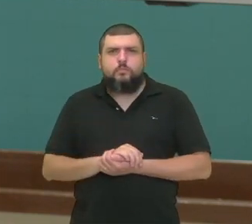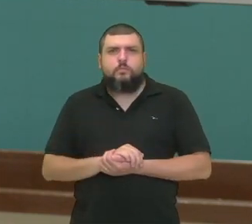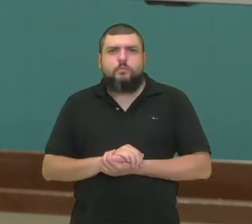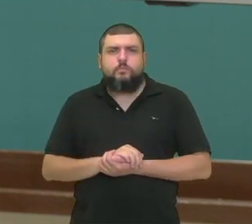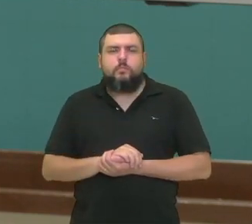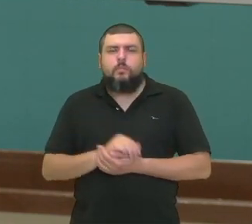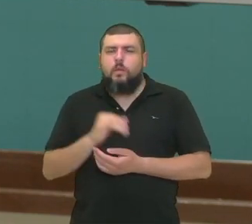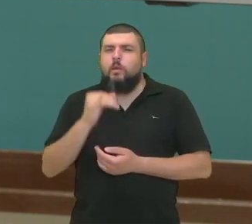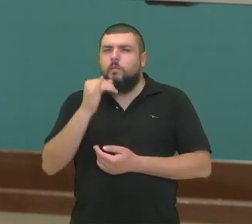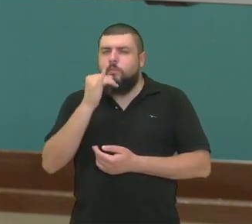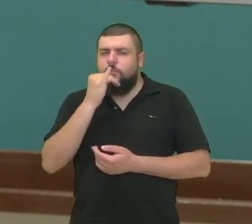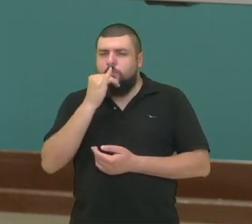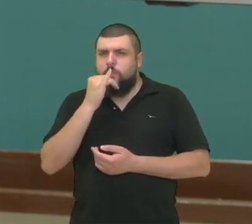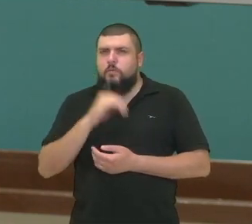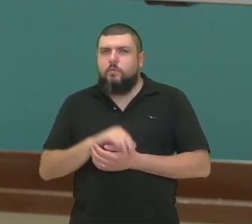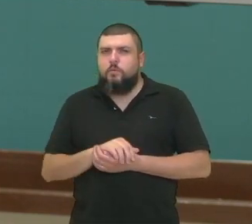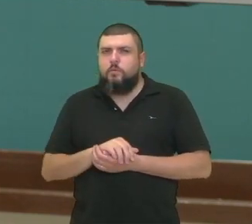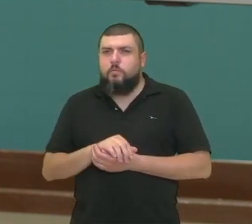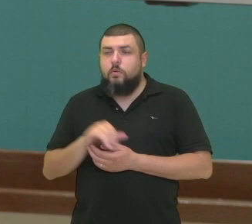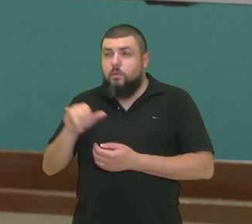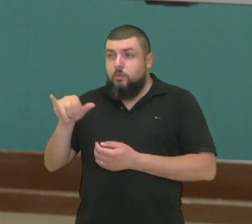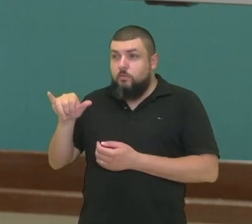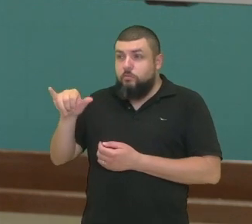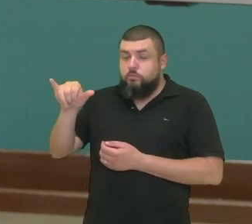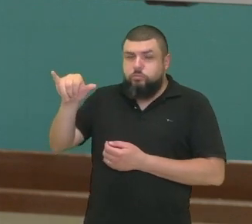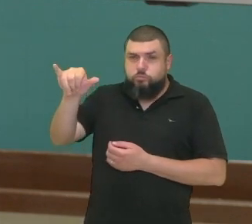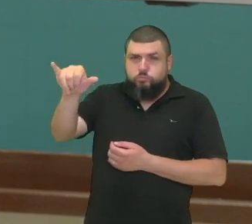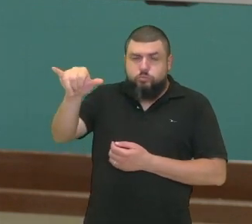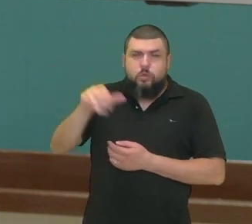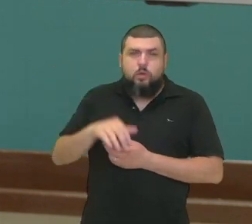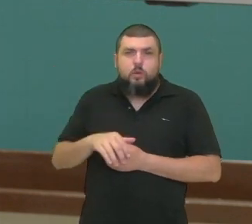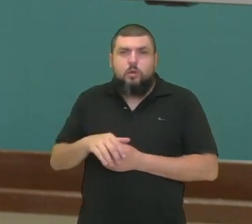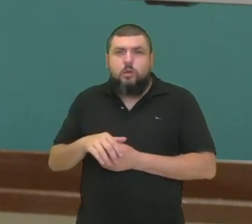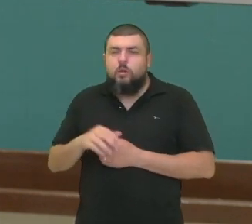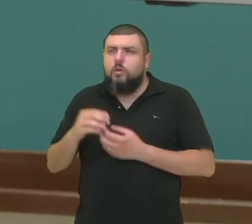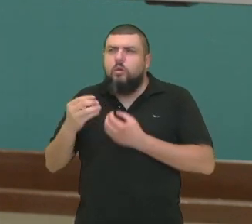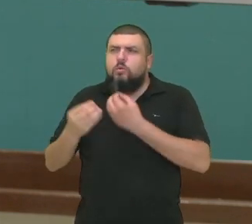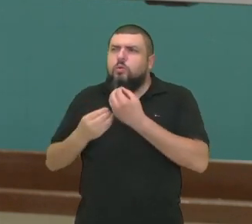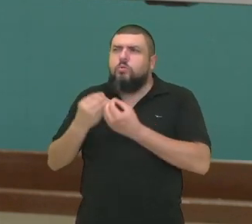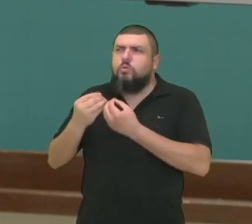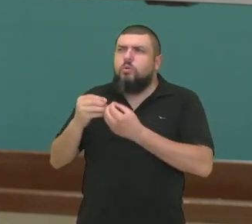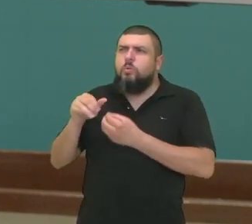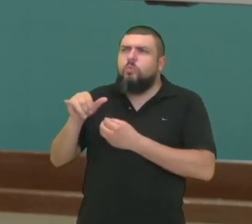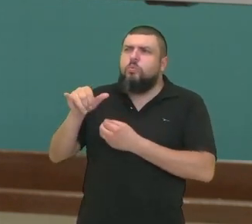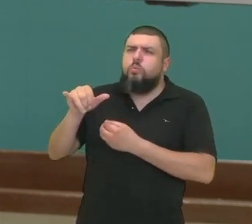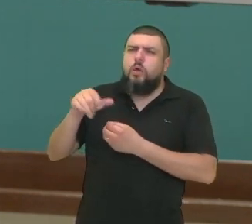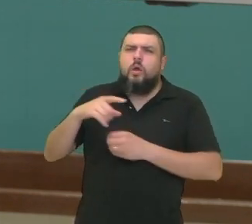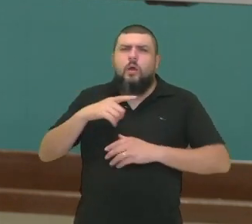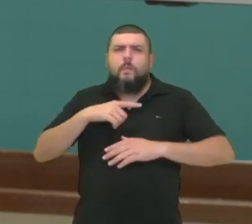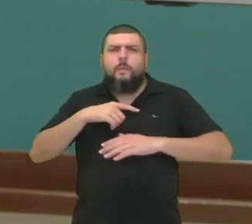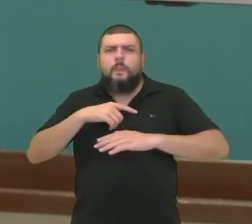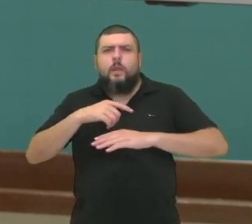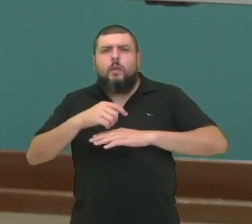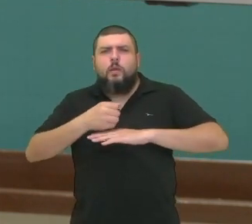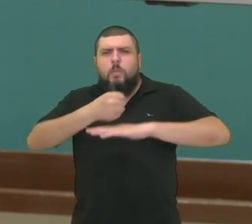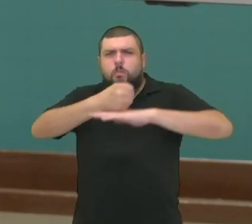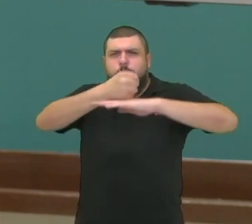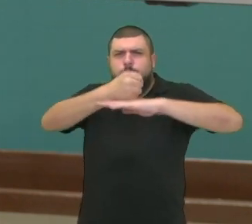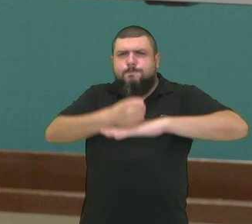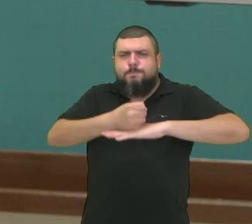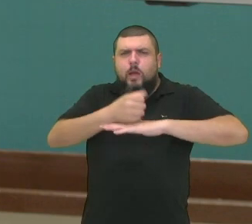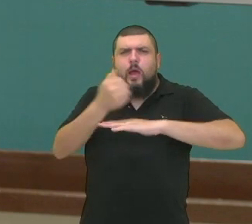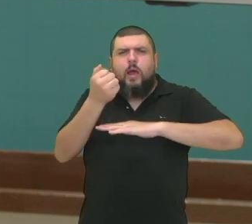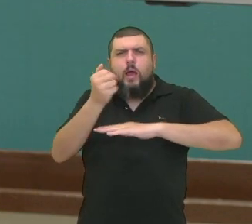no caso dos aviões, para ele se manter, há uma diferença entre a pressão do ar que passa